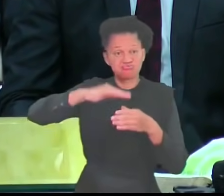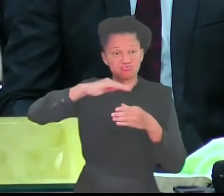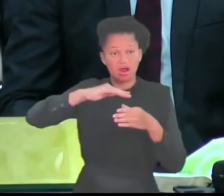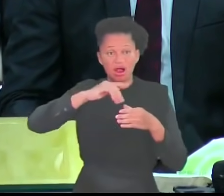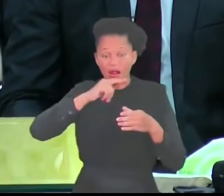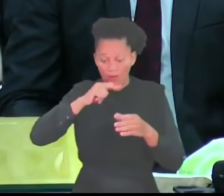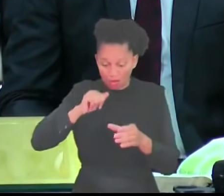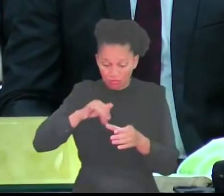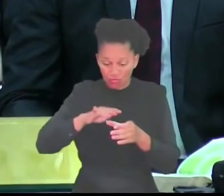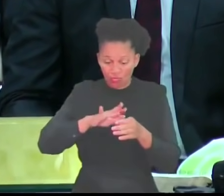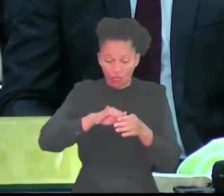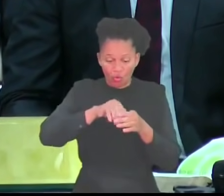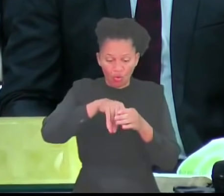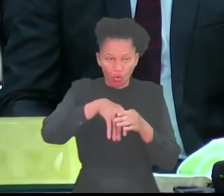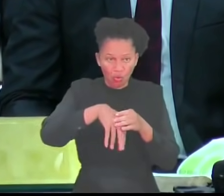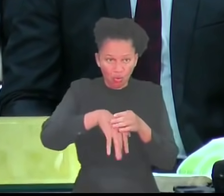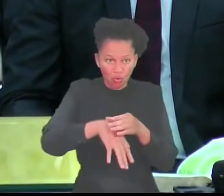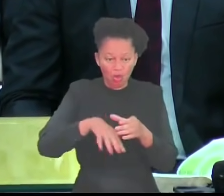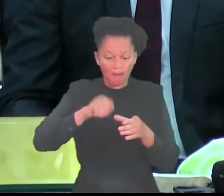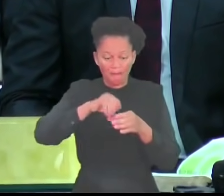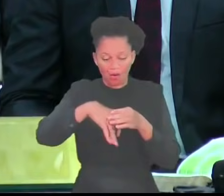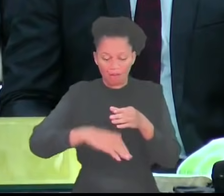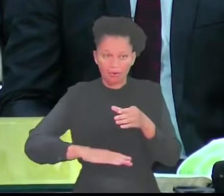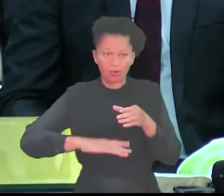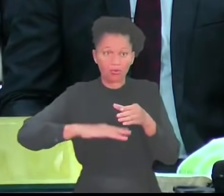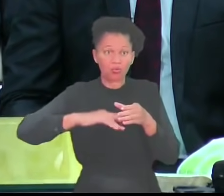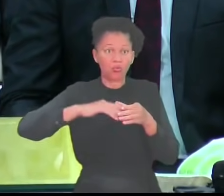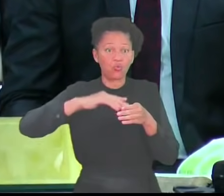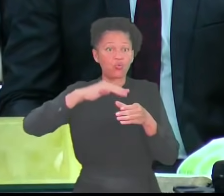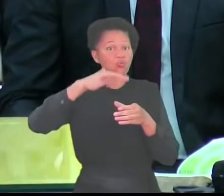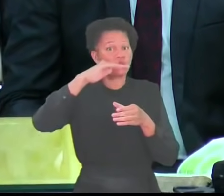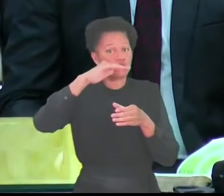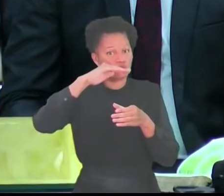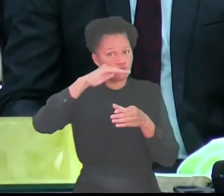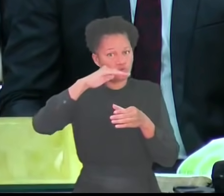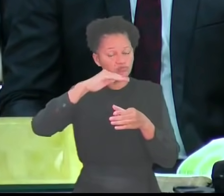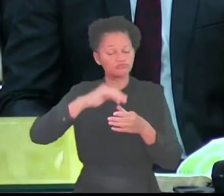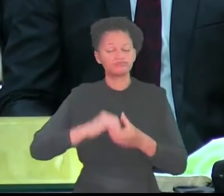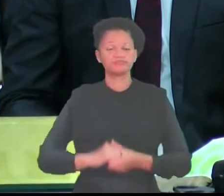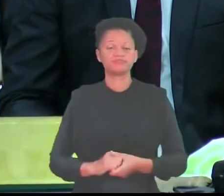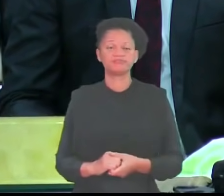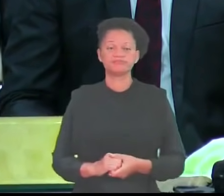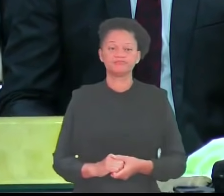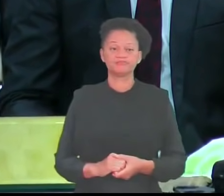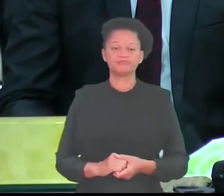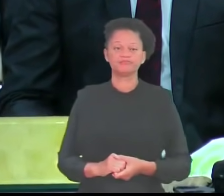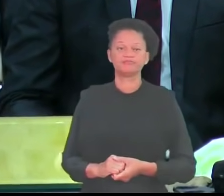quando as águas passarem.